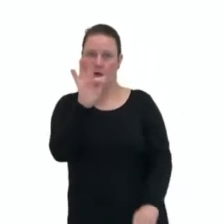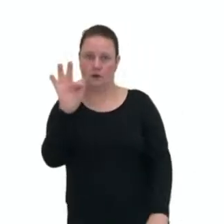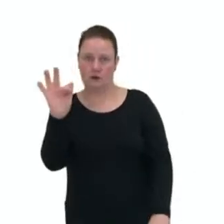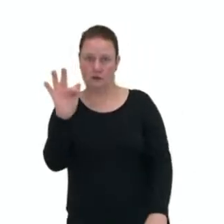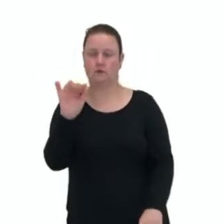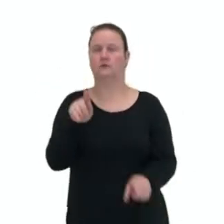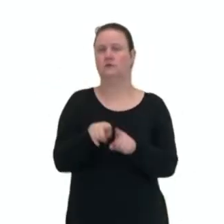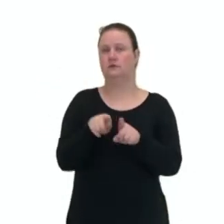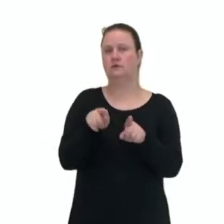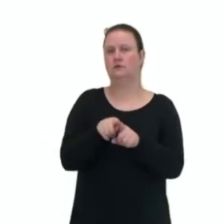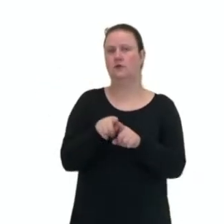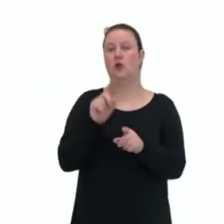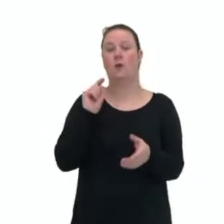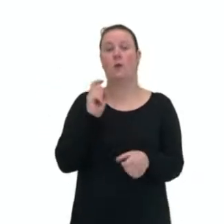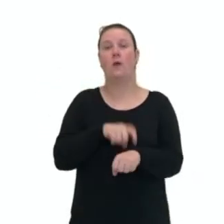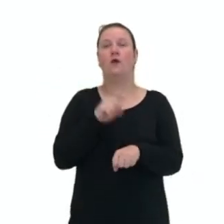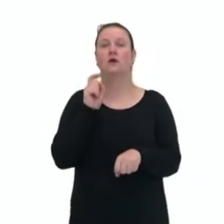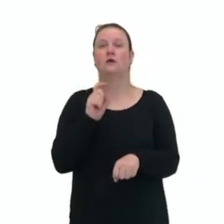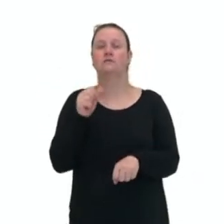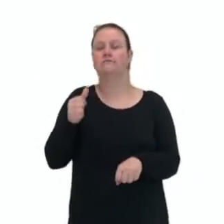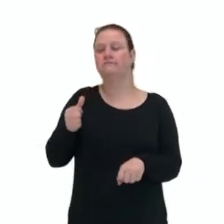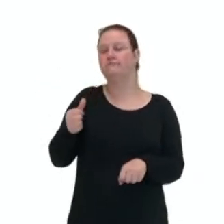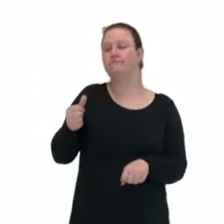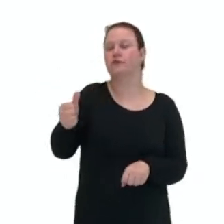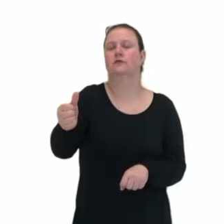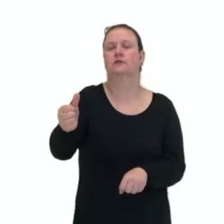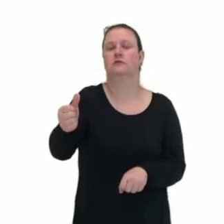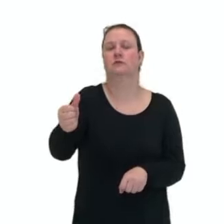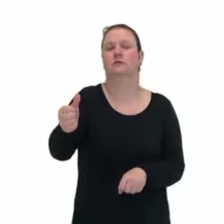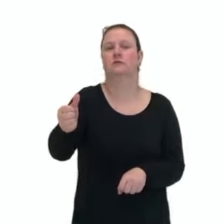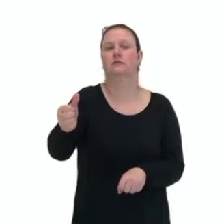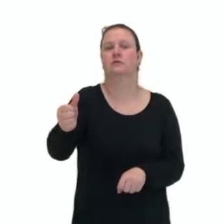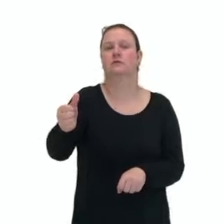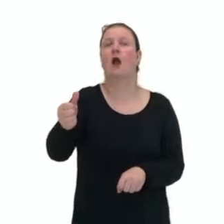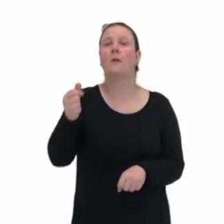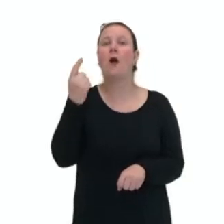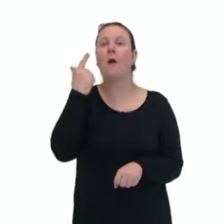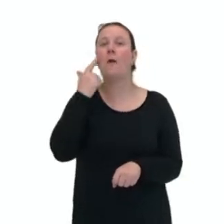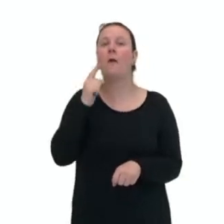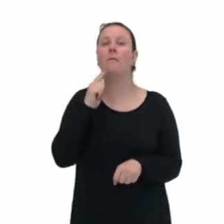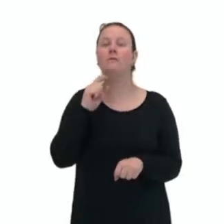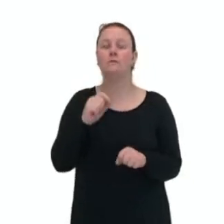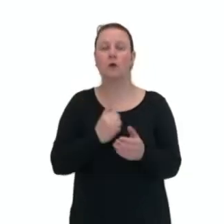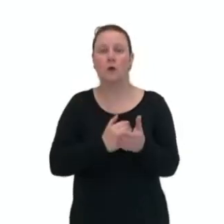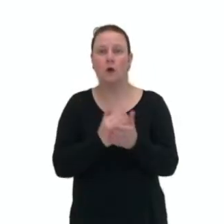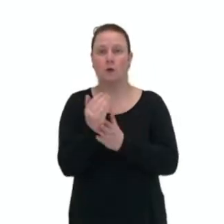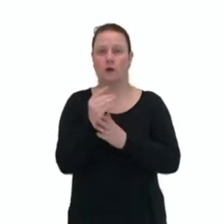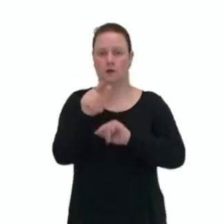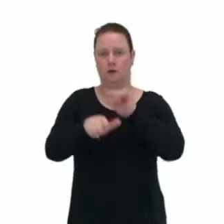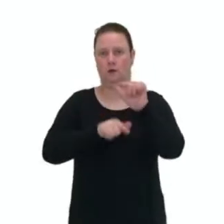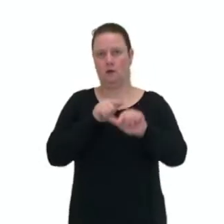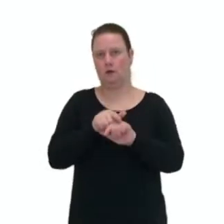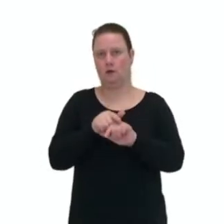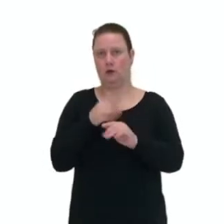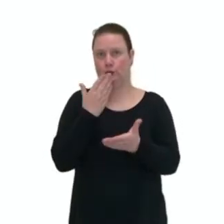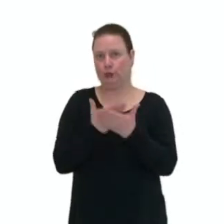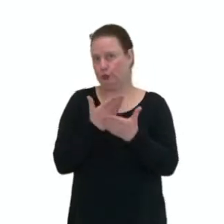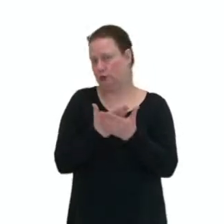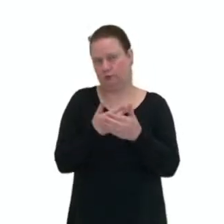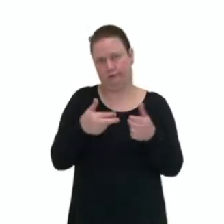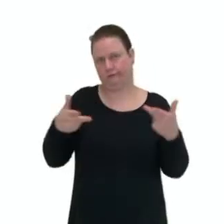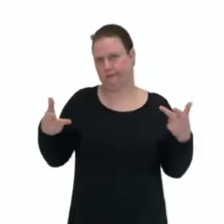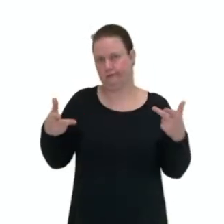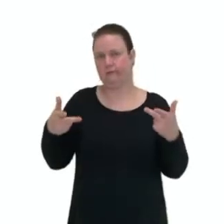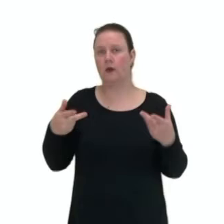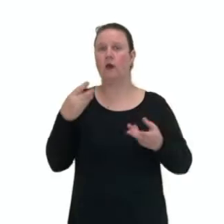momento que você aperta esse botão, você pressiona esse botão para ligar o equipamento. Como eles funcionam? Por